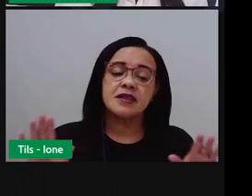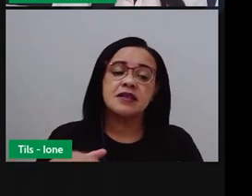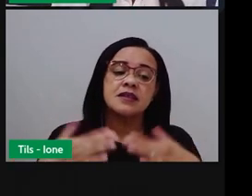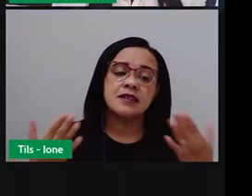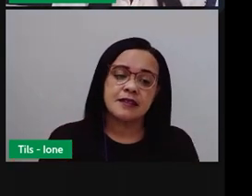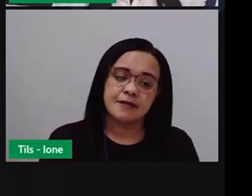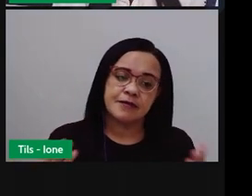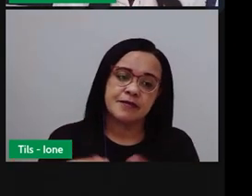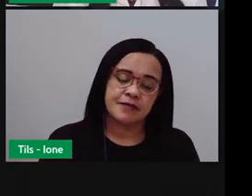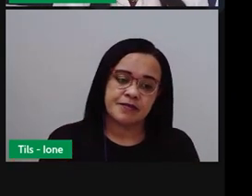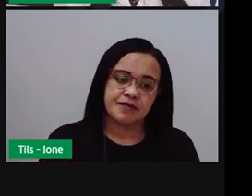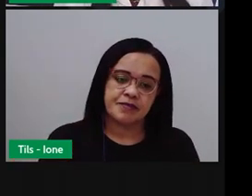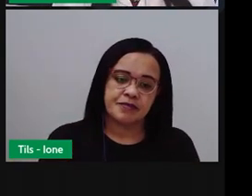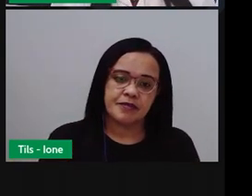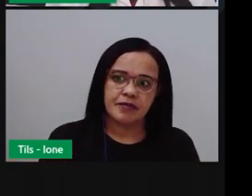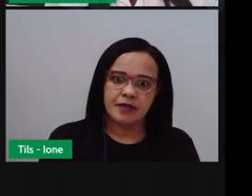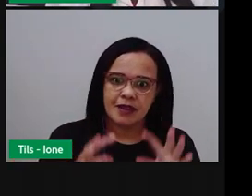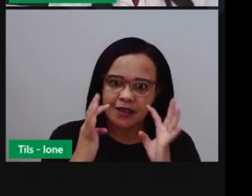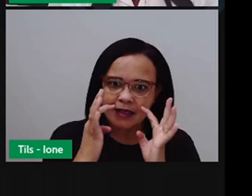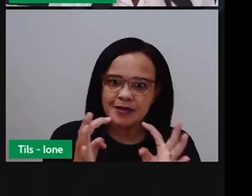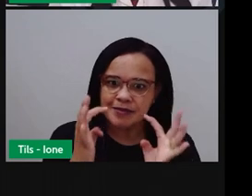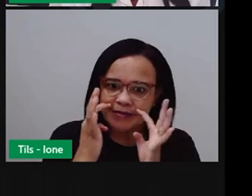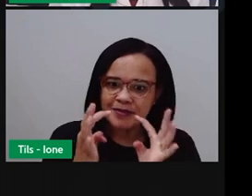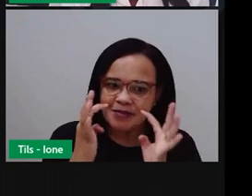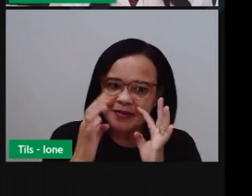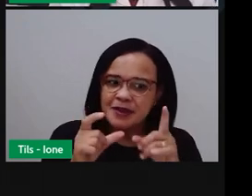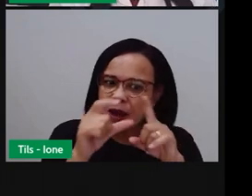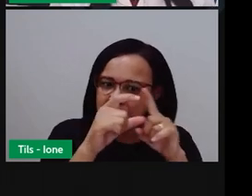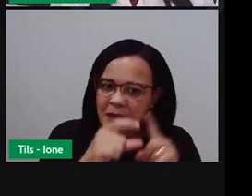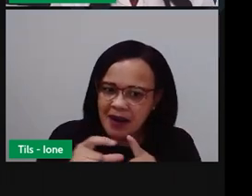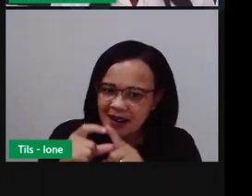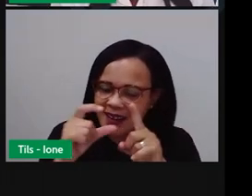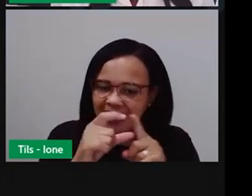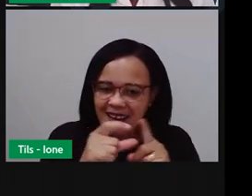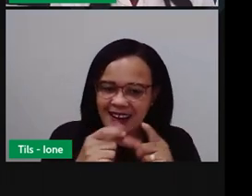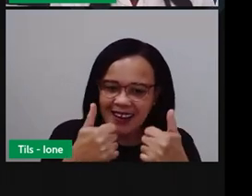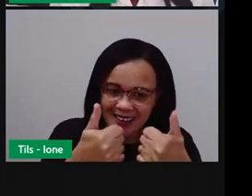Então, tá conseguindo acompanhar a escrita das palavras?